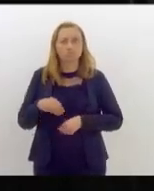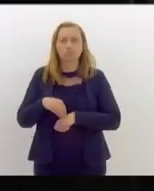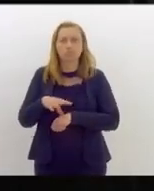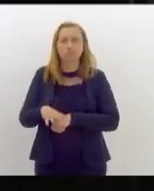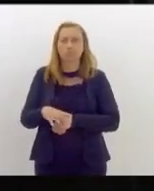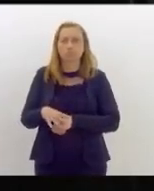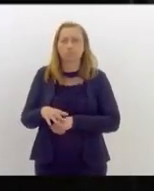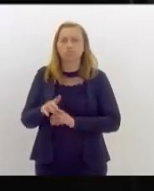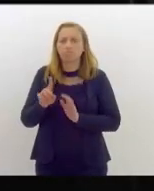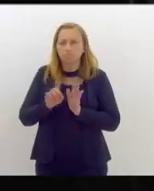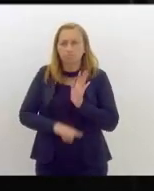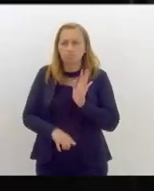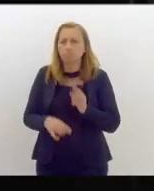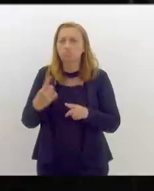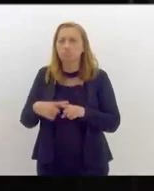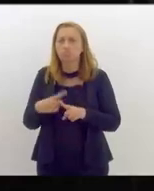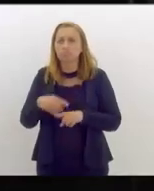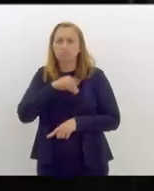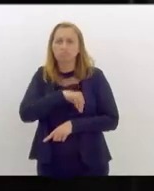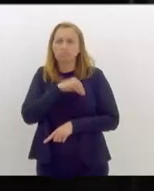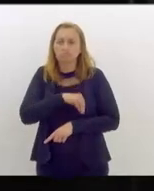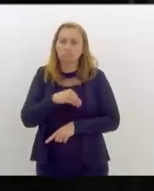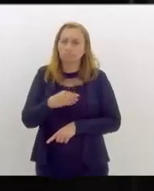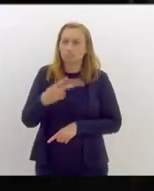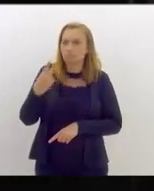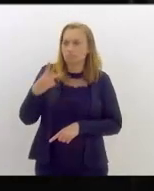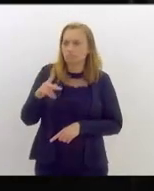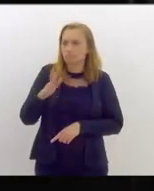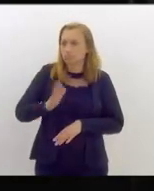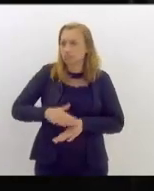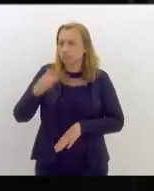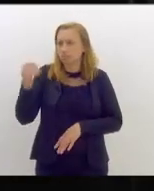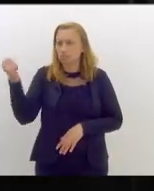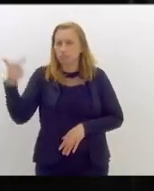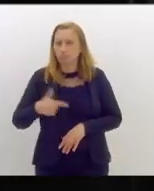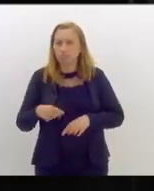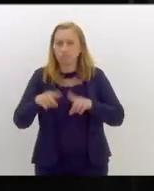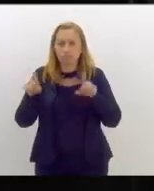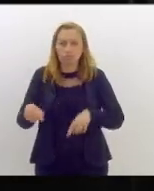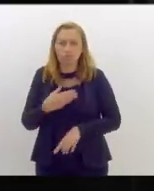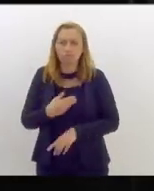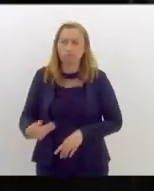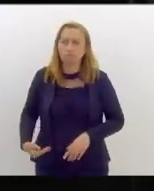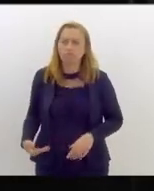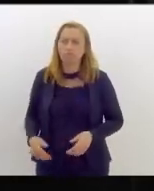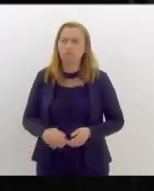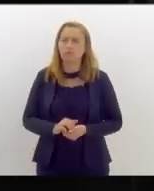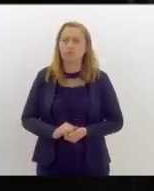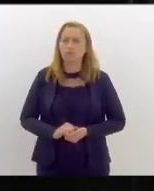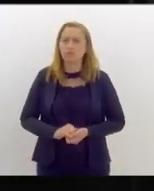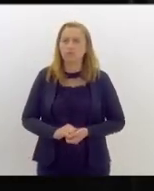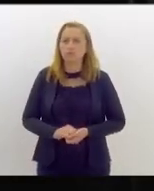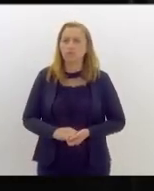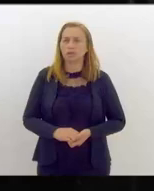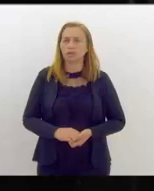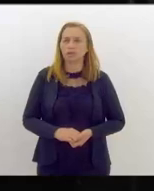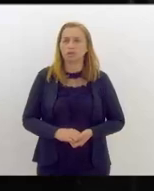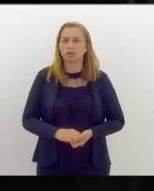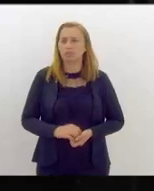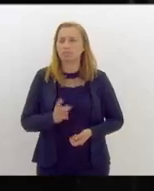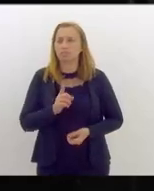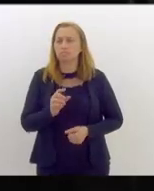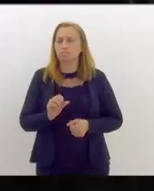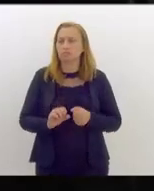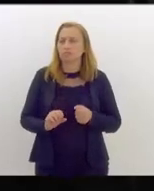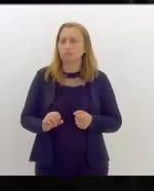um indicador menor Porque salário dele é infinitamente maior do que os servidores públicos então não se estaria fazendo